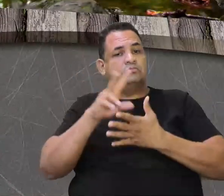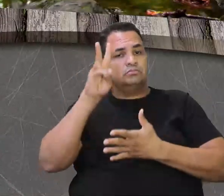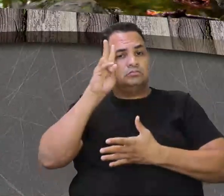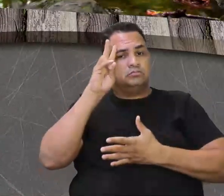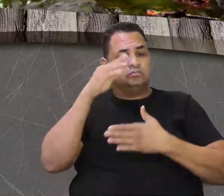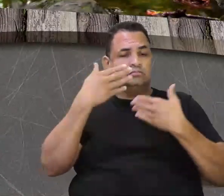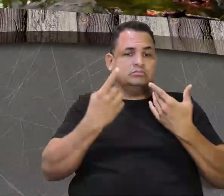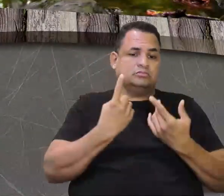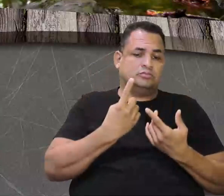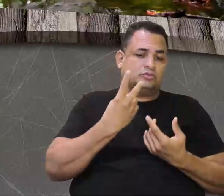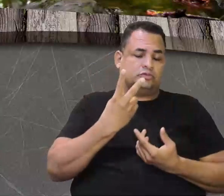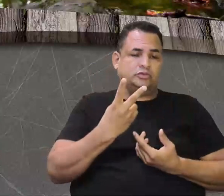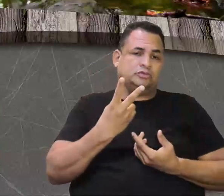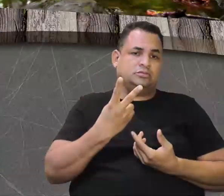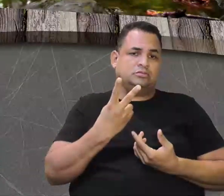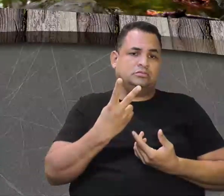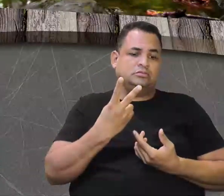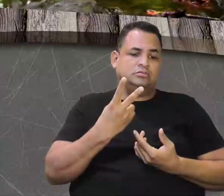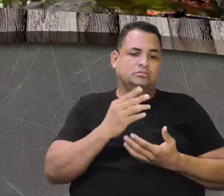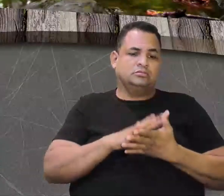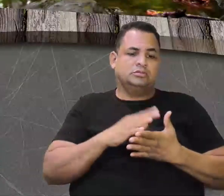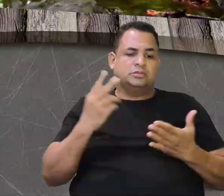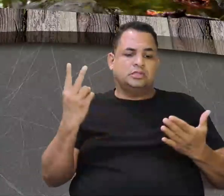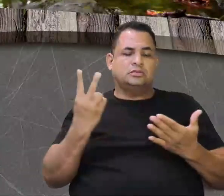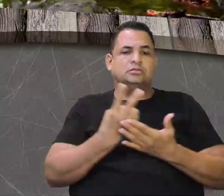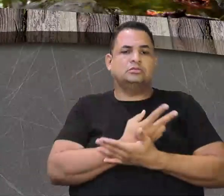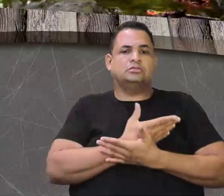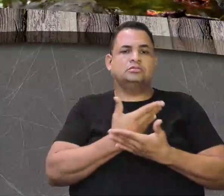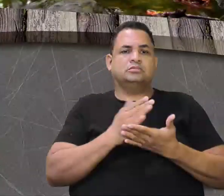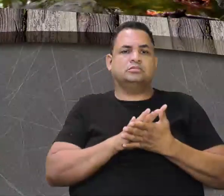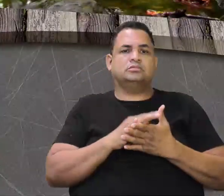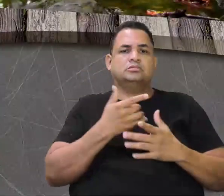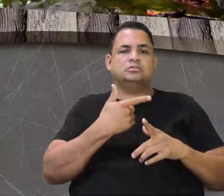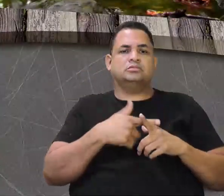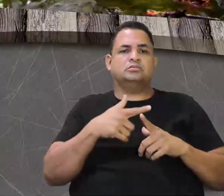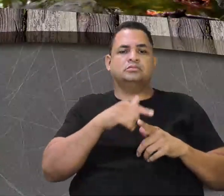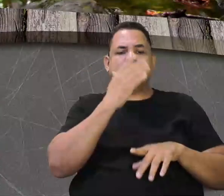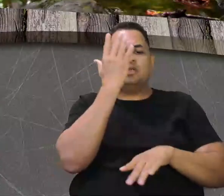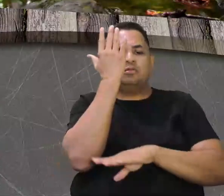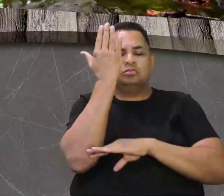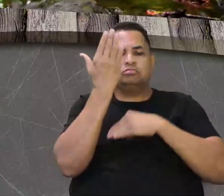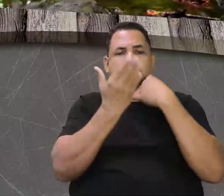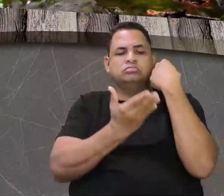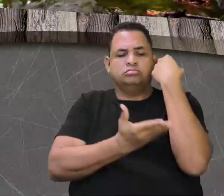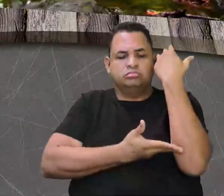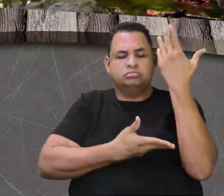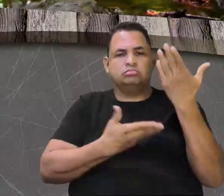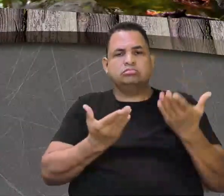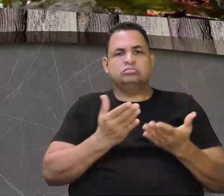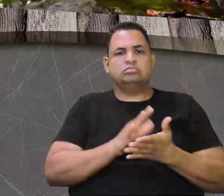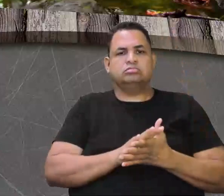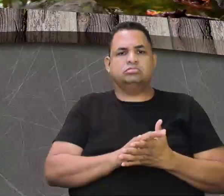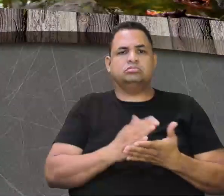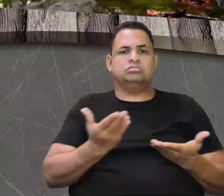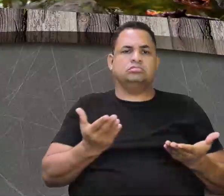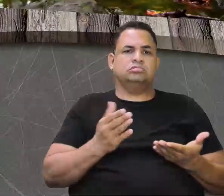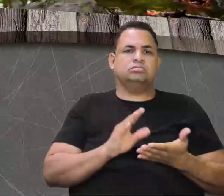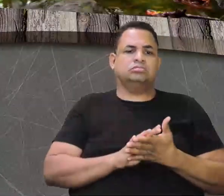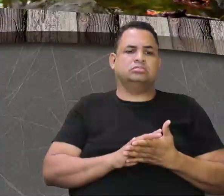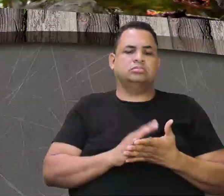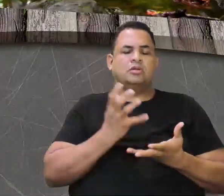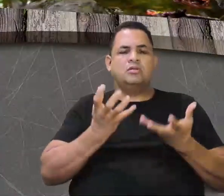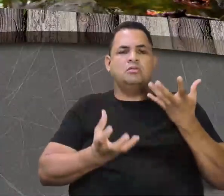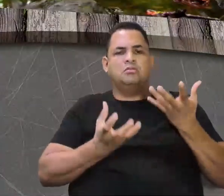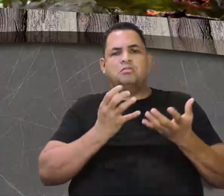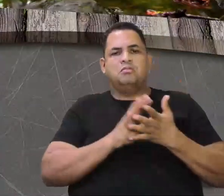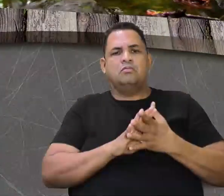lembrar pelo menos um ou dois desses efeitos trazidos pela problemática que está sendo pontuada na questão, seja por desmatamento, seja por